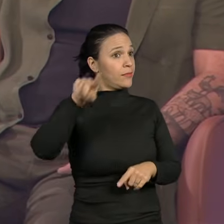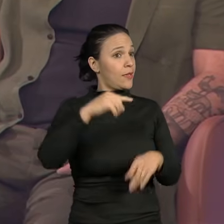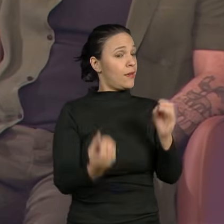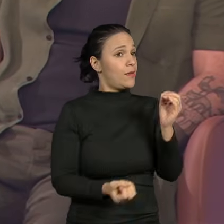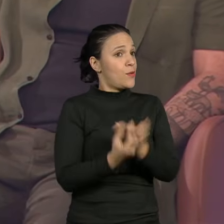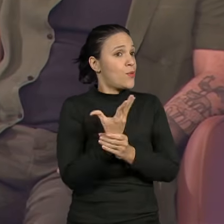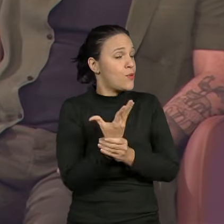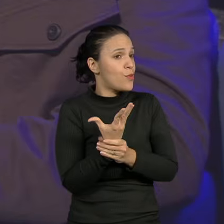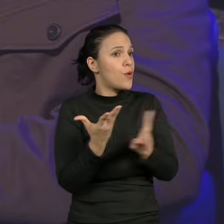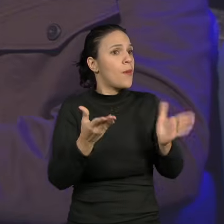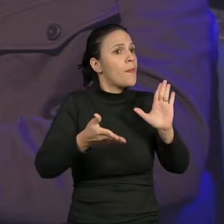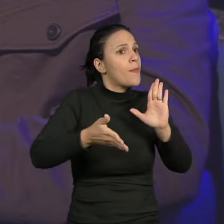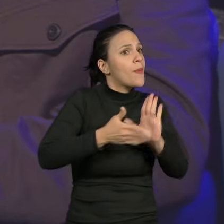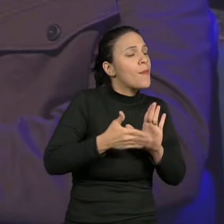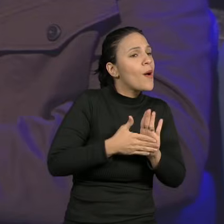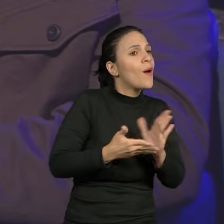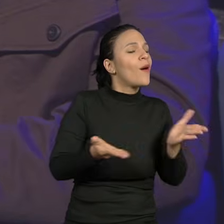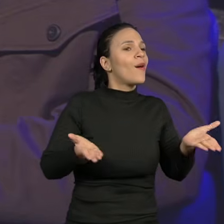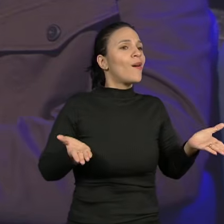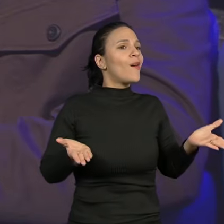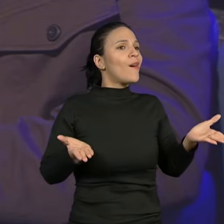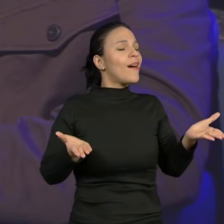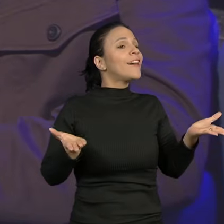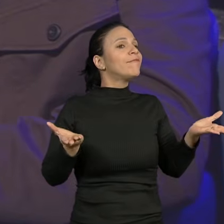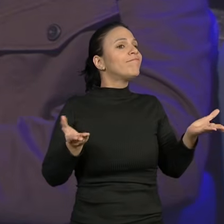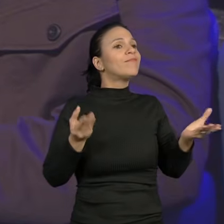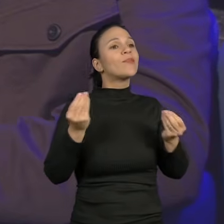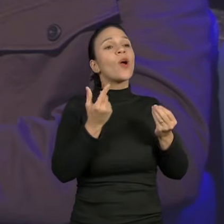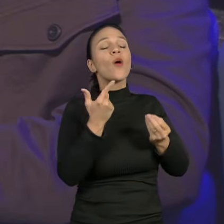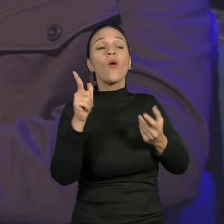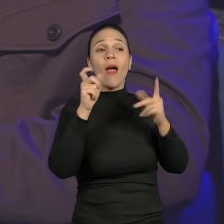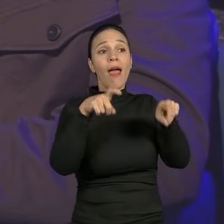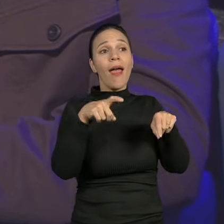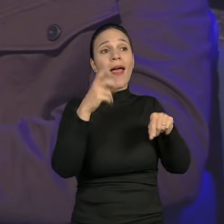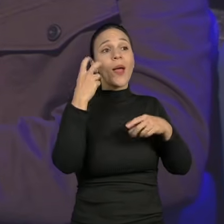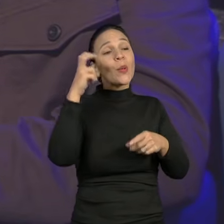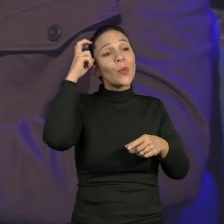de propor uma outra atração cultural?